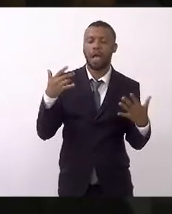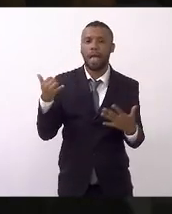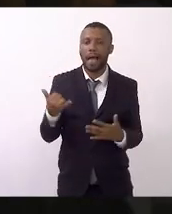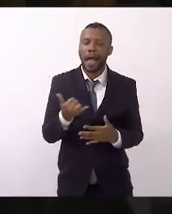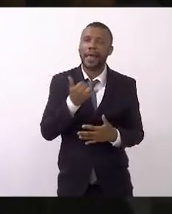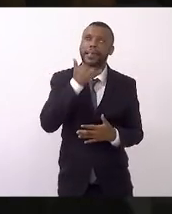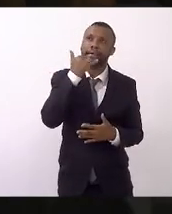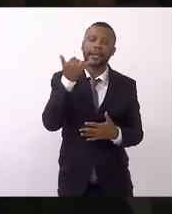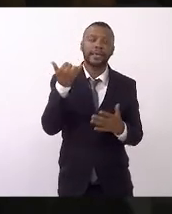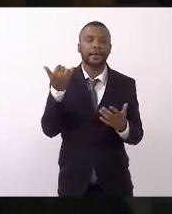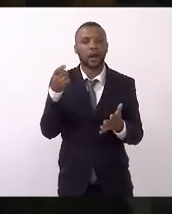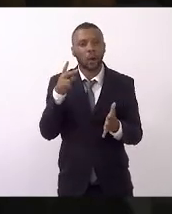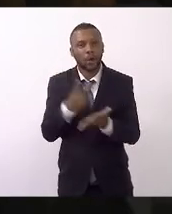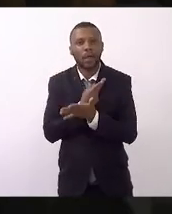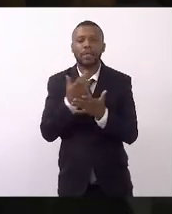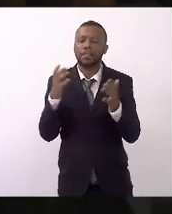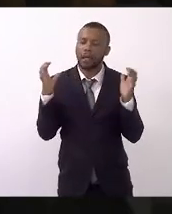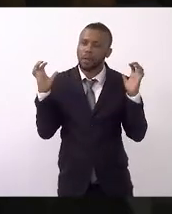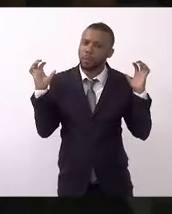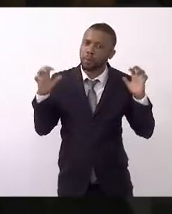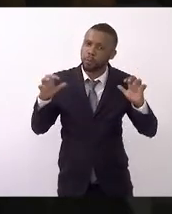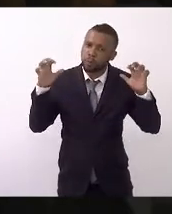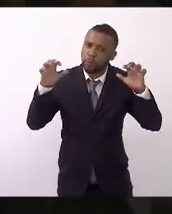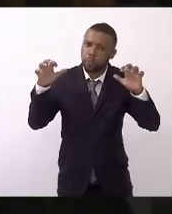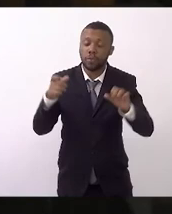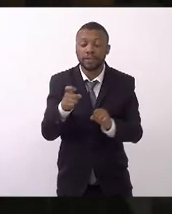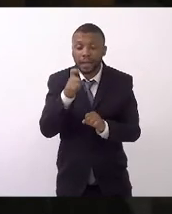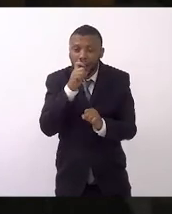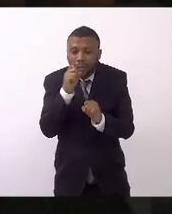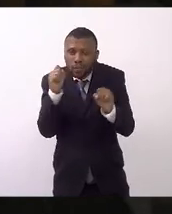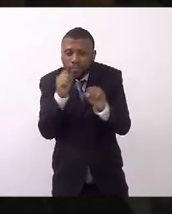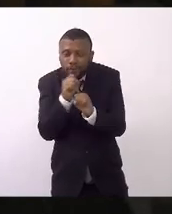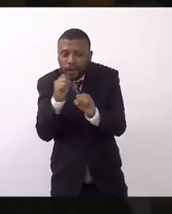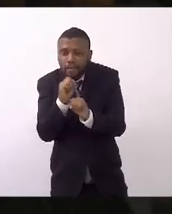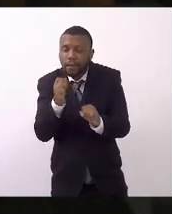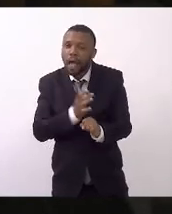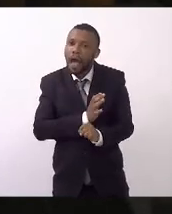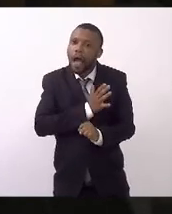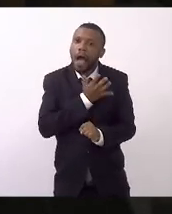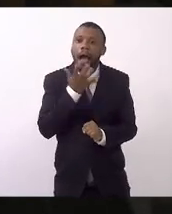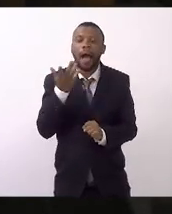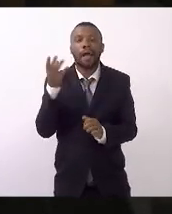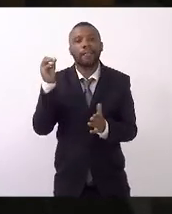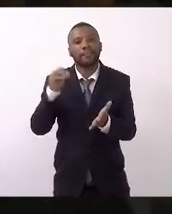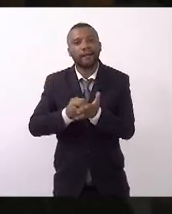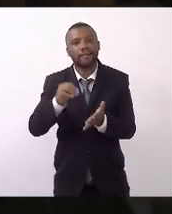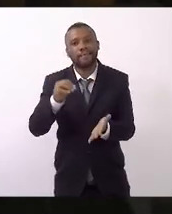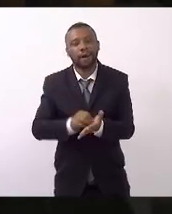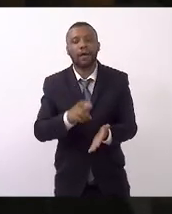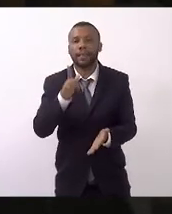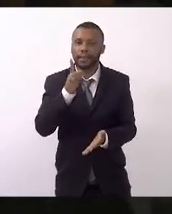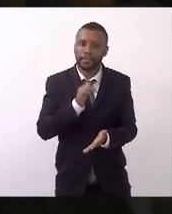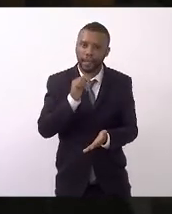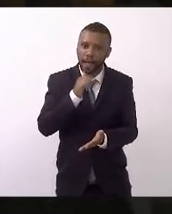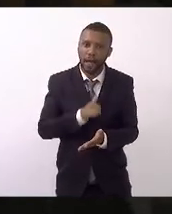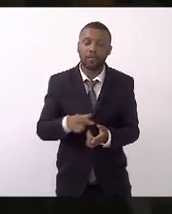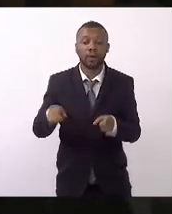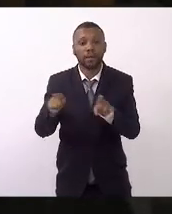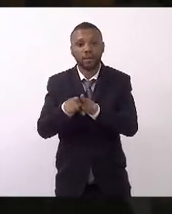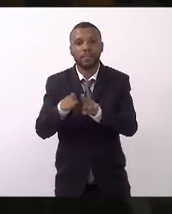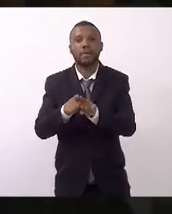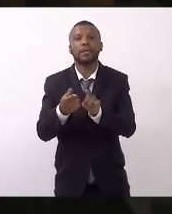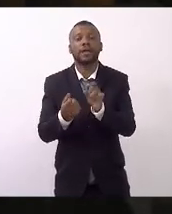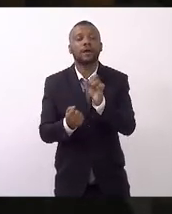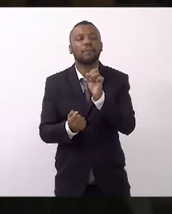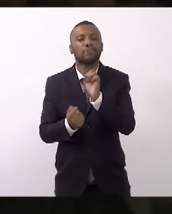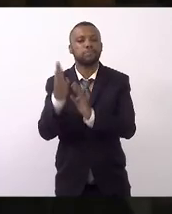das chuvas. Quando está no inverno, é a tragédia da falta d'água e das queimadas.